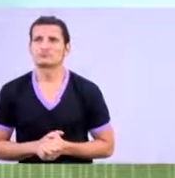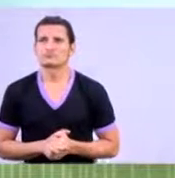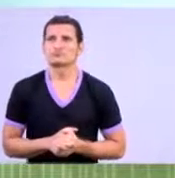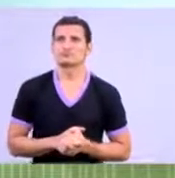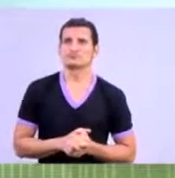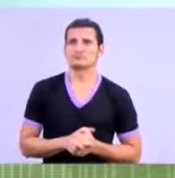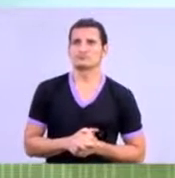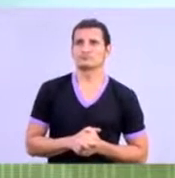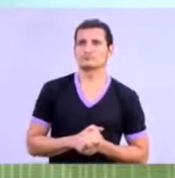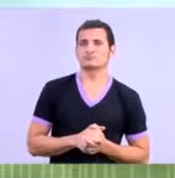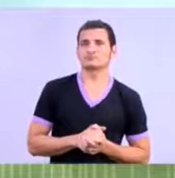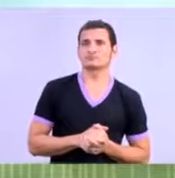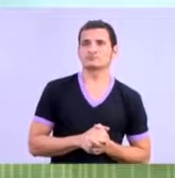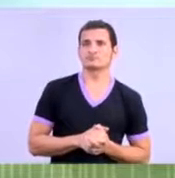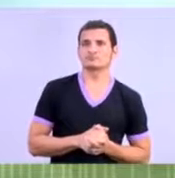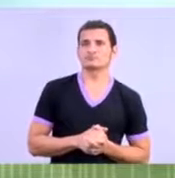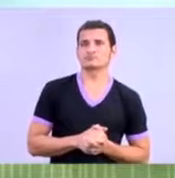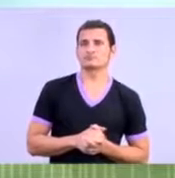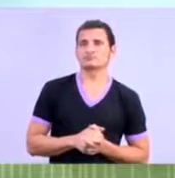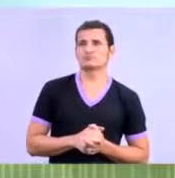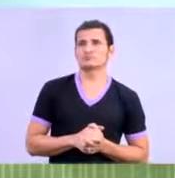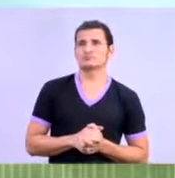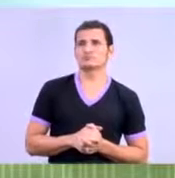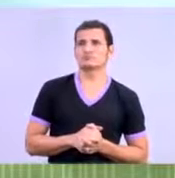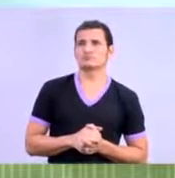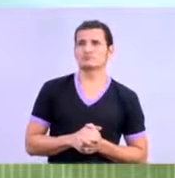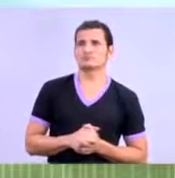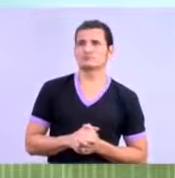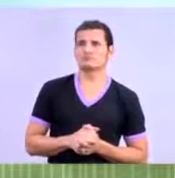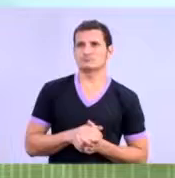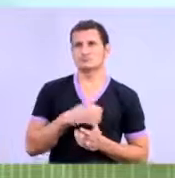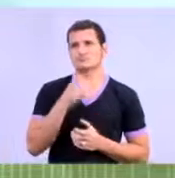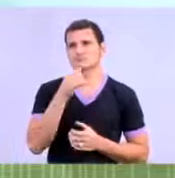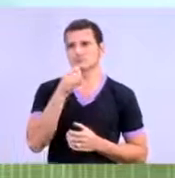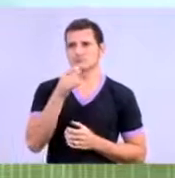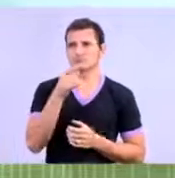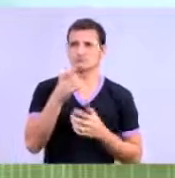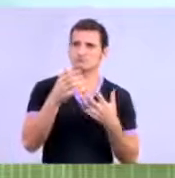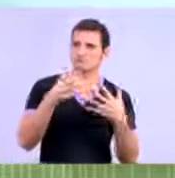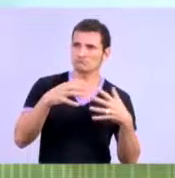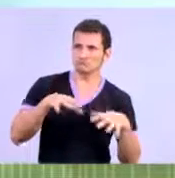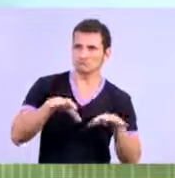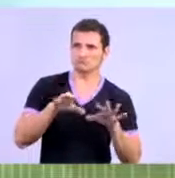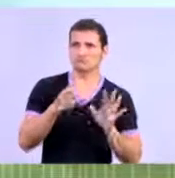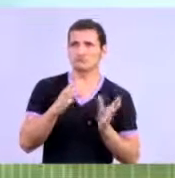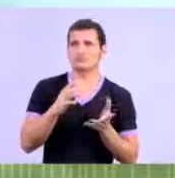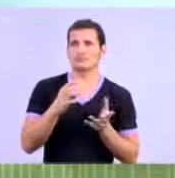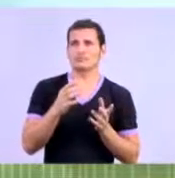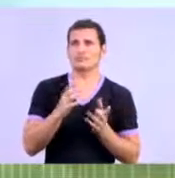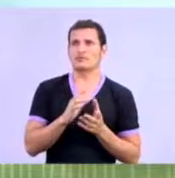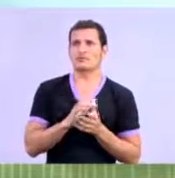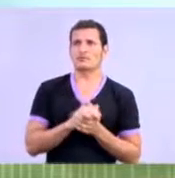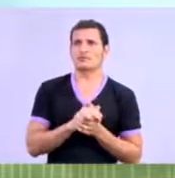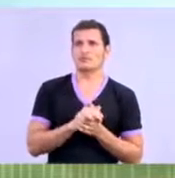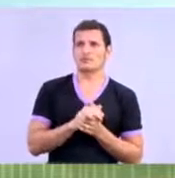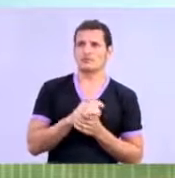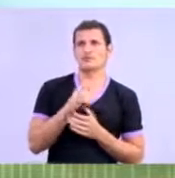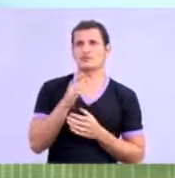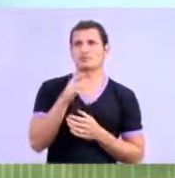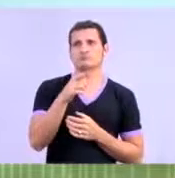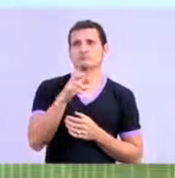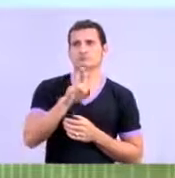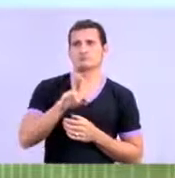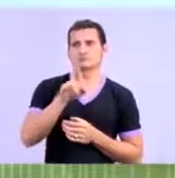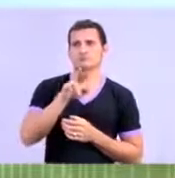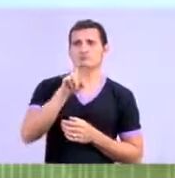você está referenciando um membro específico. Se você não quiser referenciar o membro, né, você pode utilizar o nome de uma